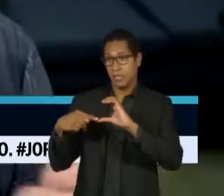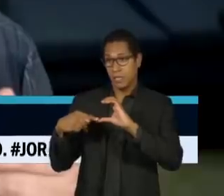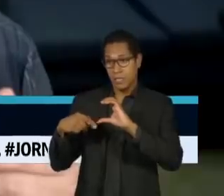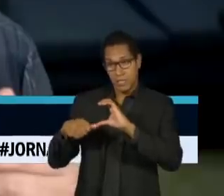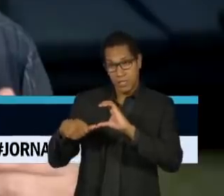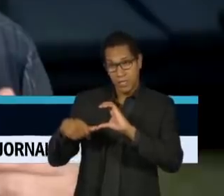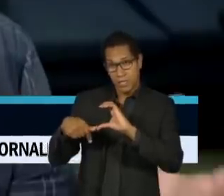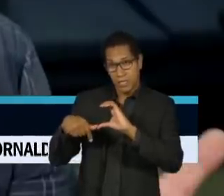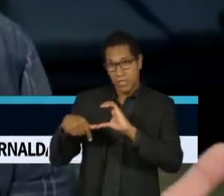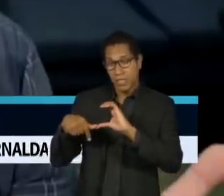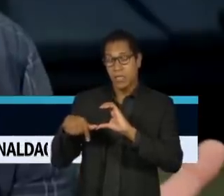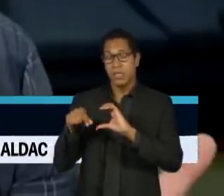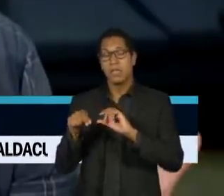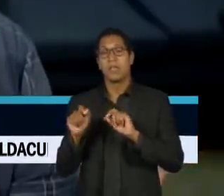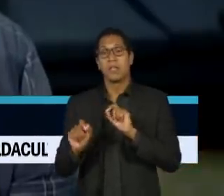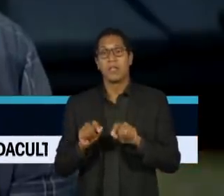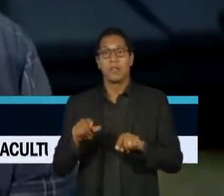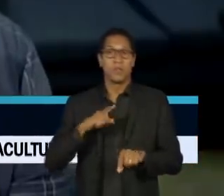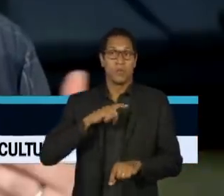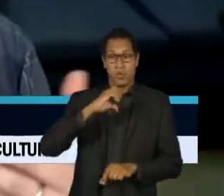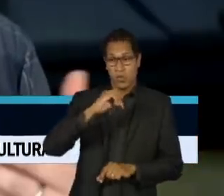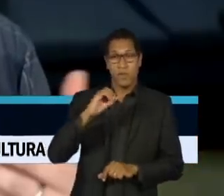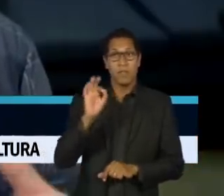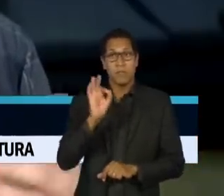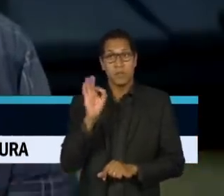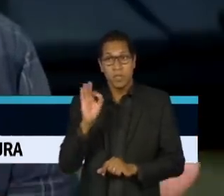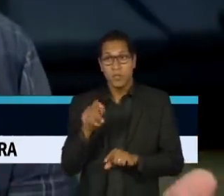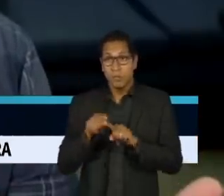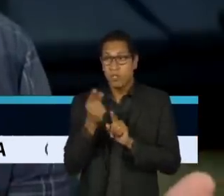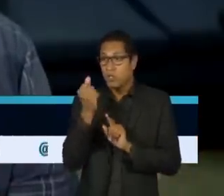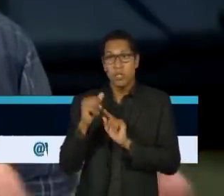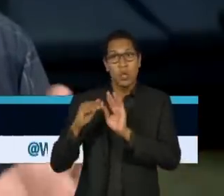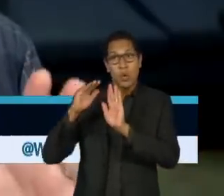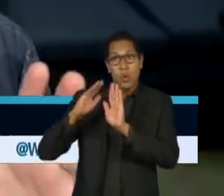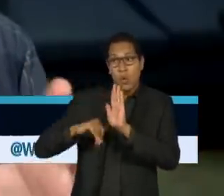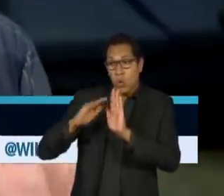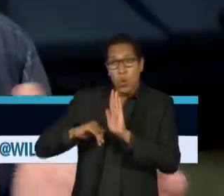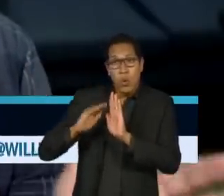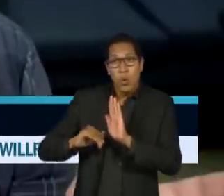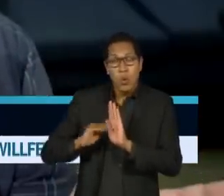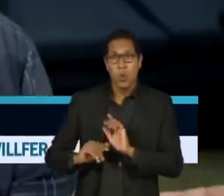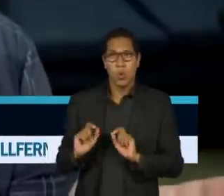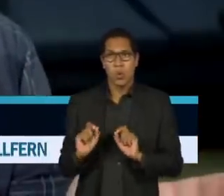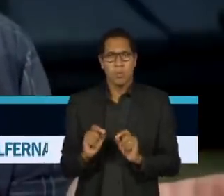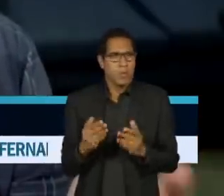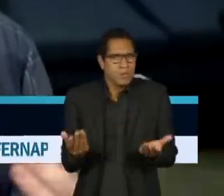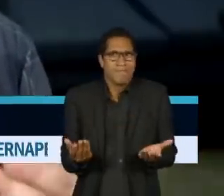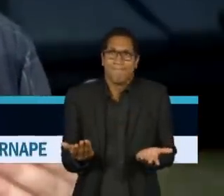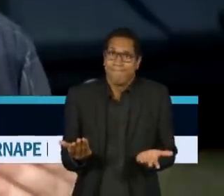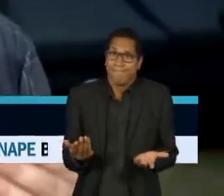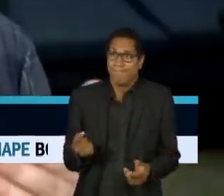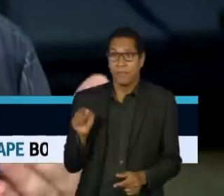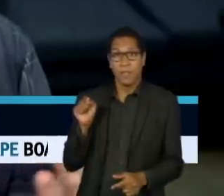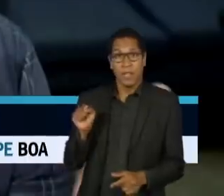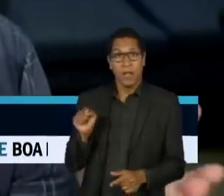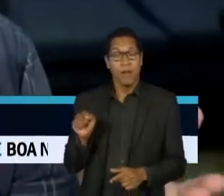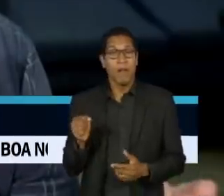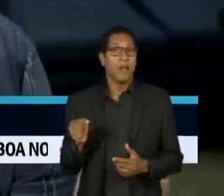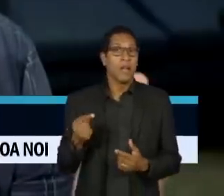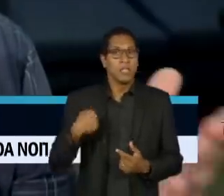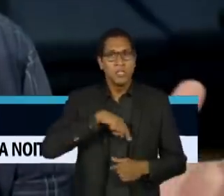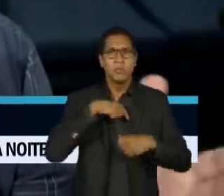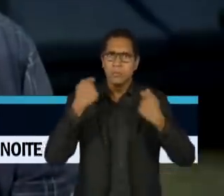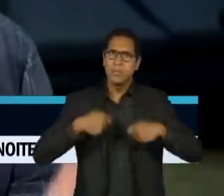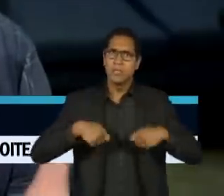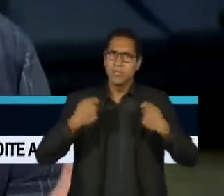cortados, um dos fundos com 90% do orçamento cortado, universidades públicas sem dinheiro para gastar, para pegar um dos exemplos. Então, uma das coisas que a gente